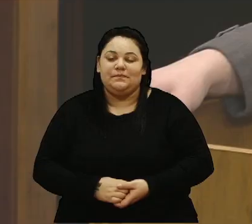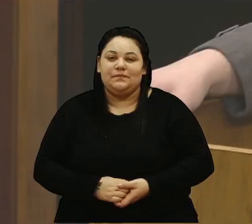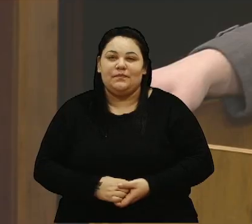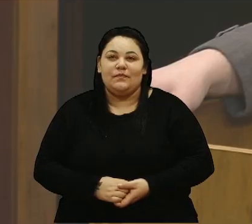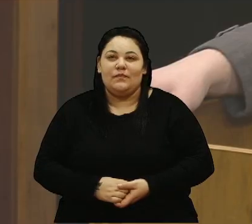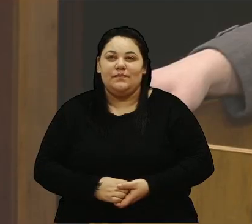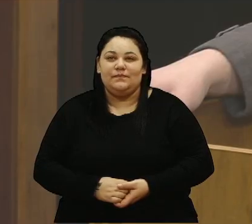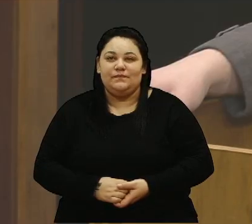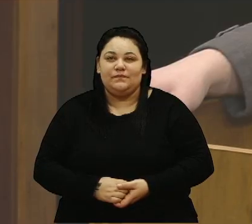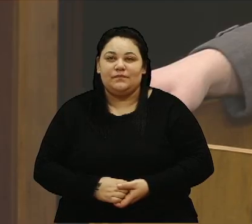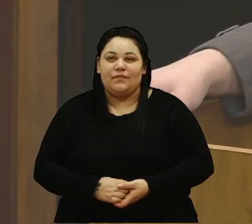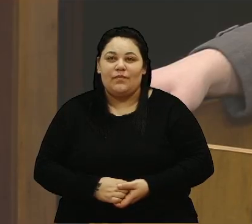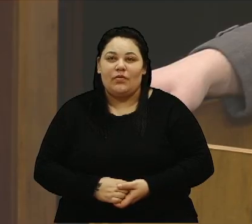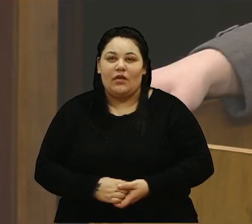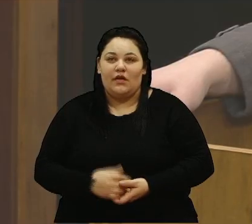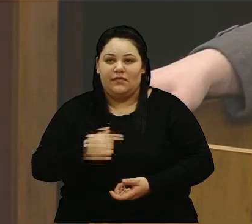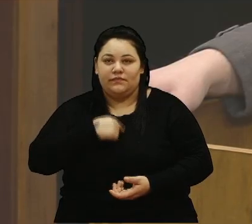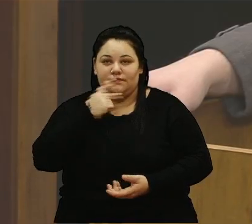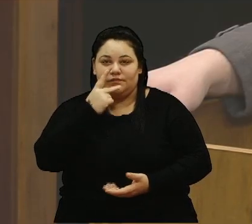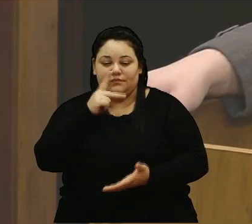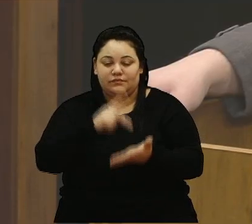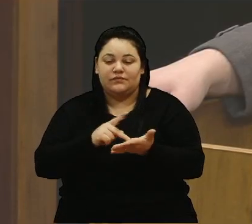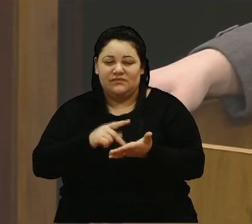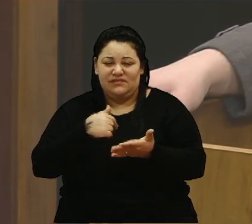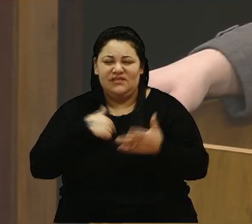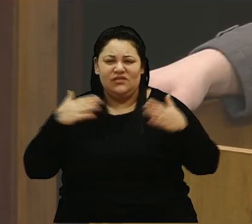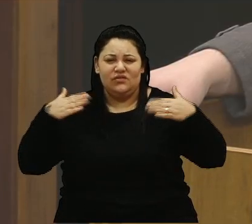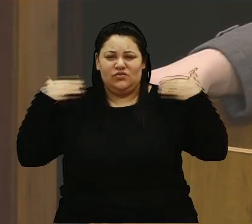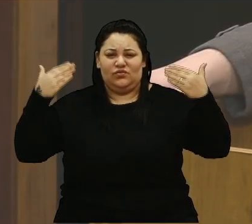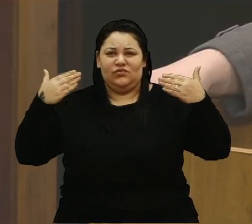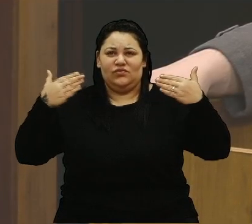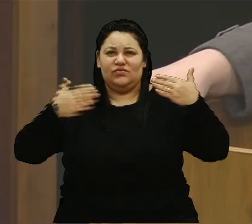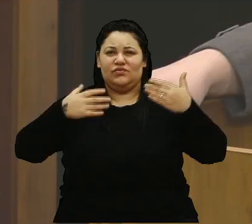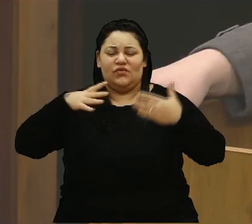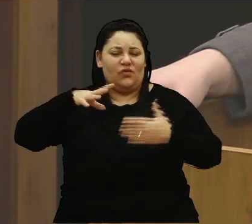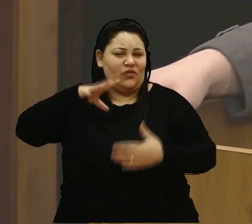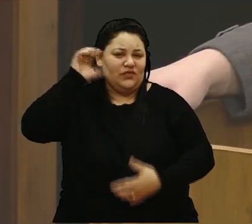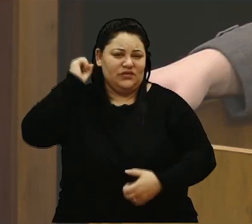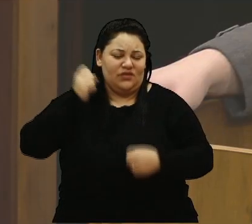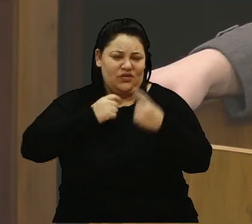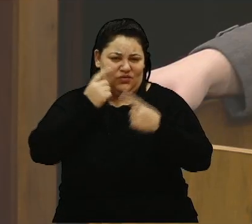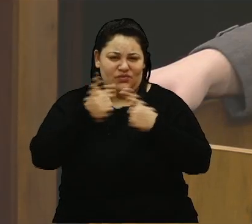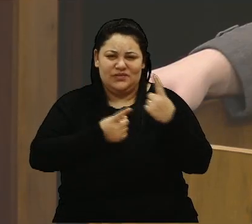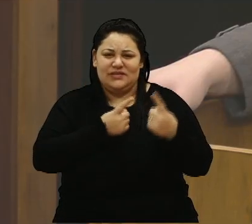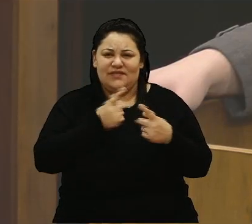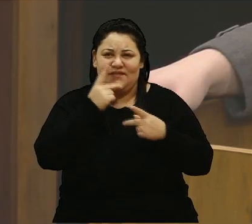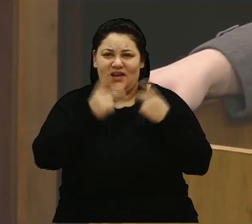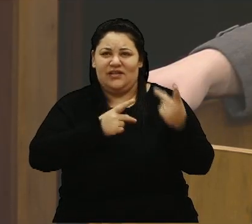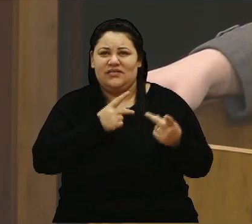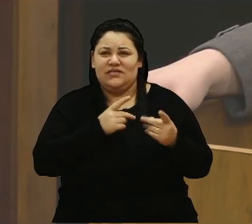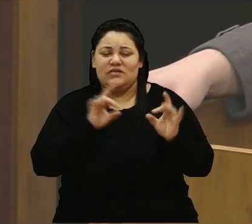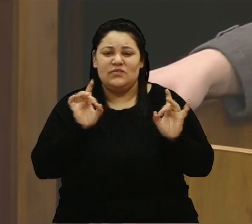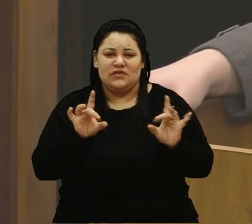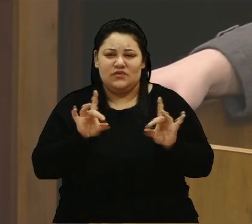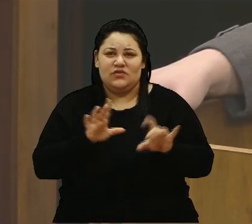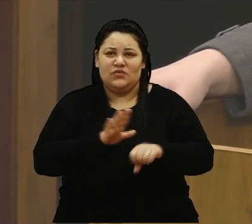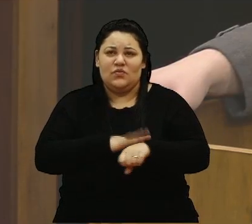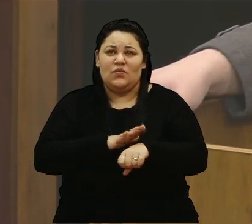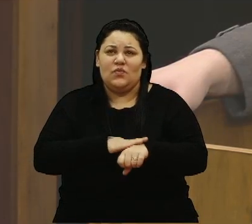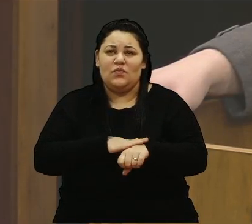E confesso que eu me assusto um pouco ouvindo algumas falas aqui, especialmente quando a gente está em um